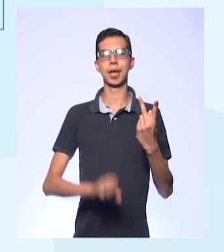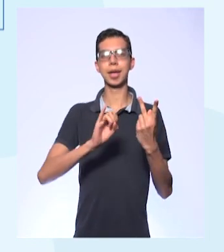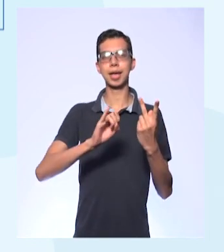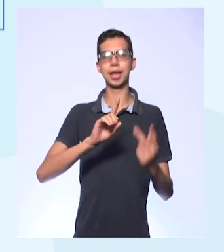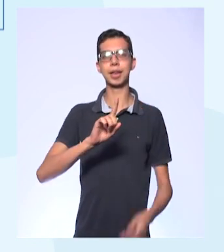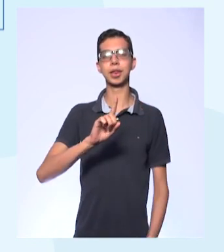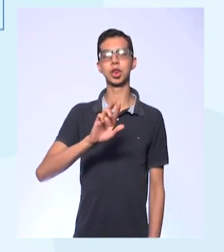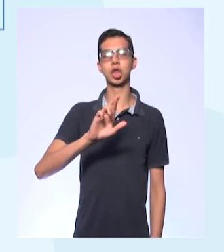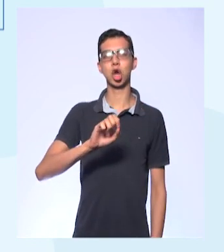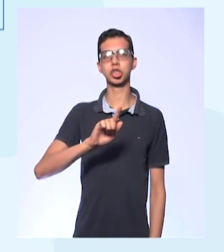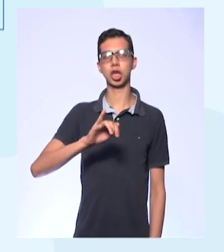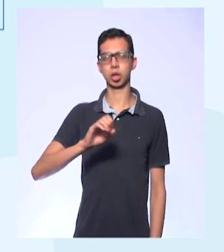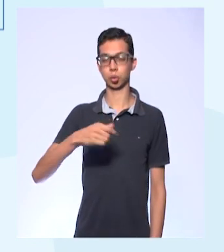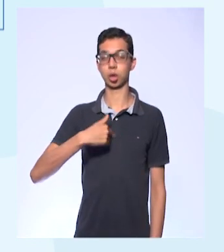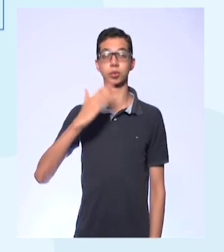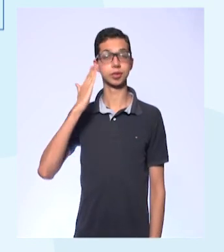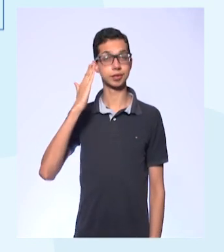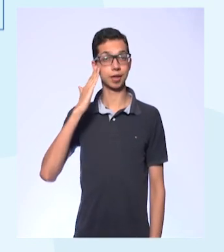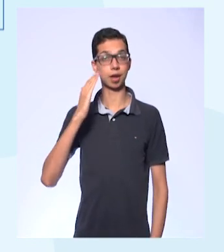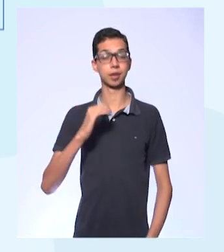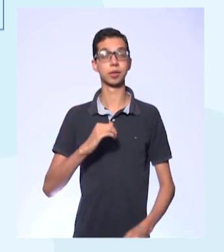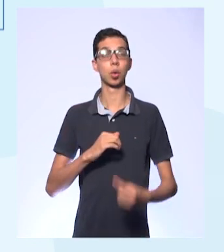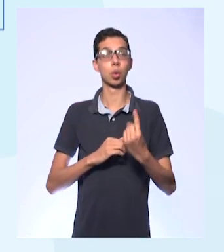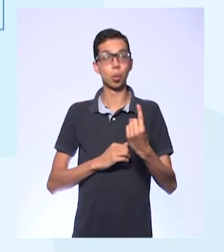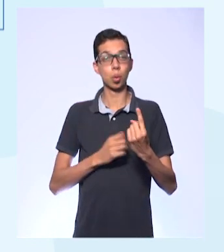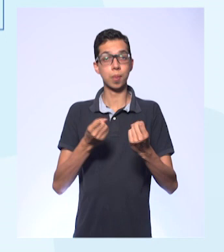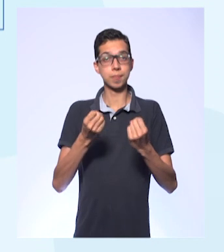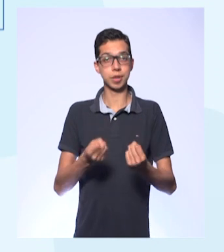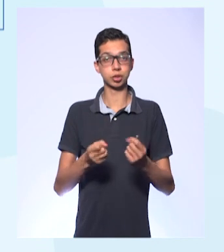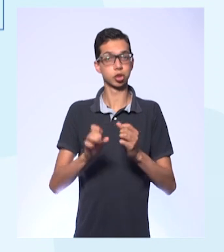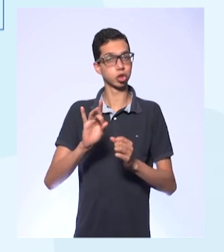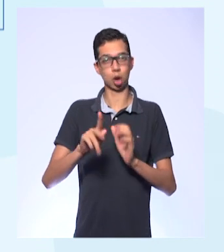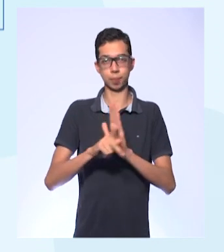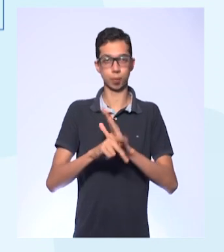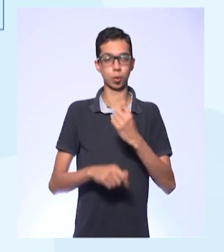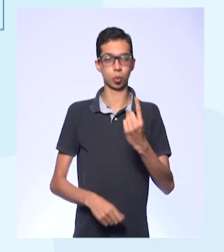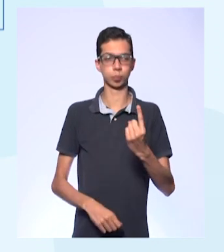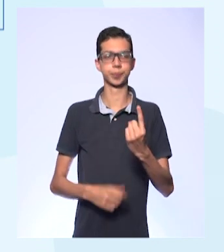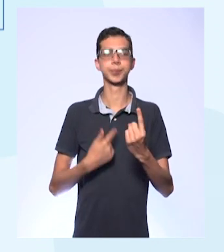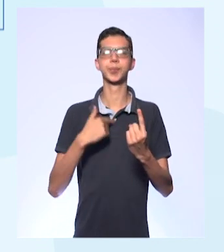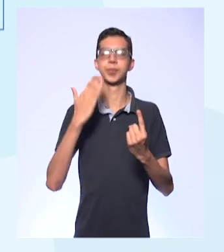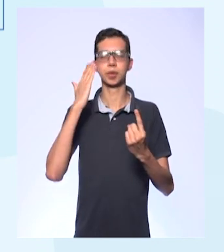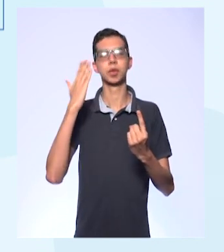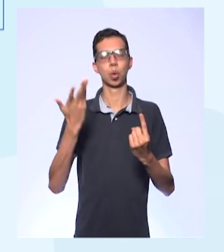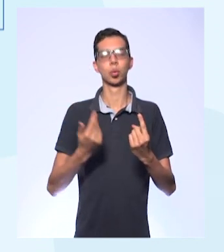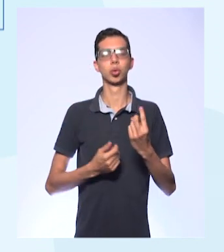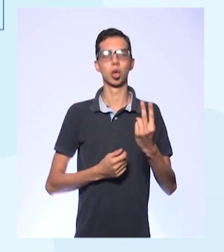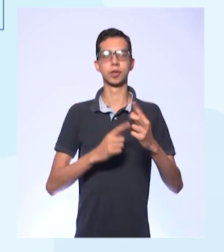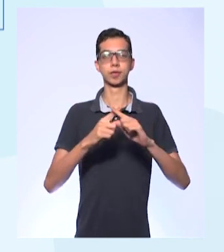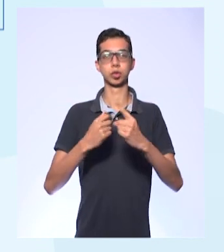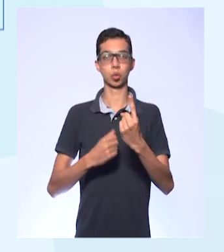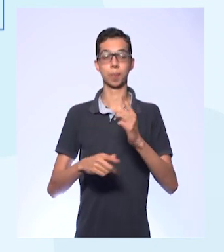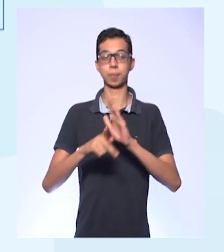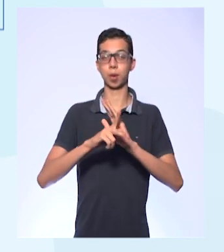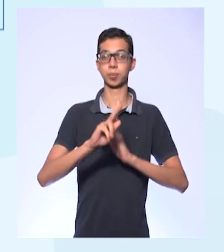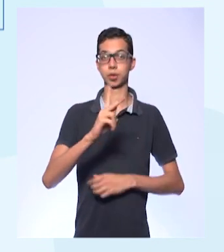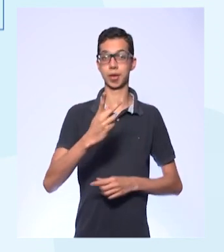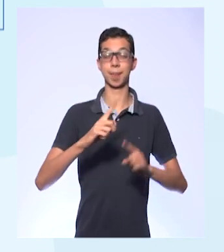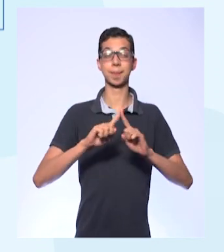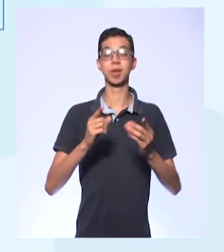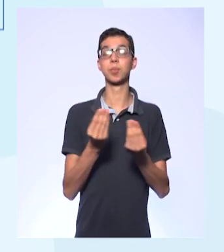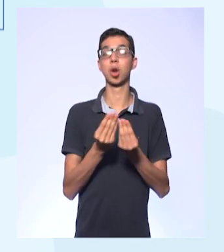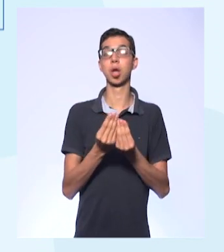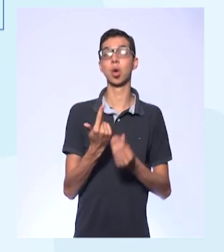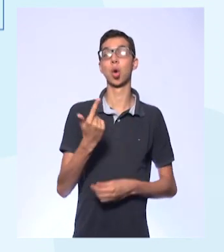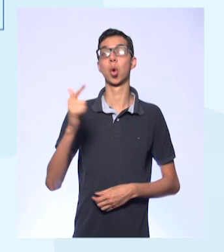então eu vou fazer a multiplicação. 2 vezes 1 refere-se ao hidrogênio. Mas, continuando, porque a molécula contém outro elemento químico. Quem é outro